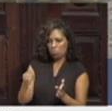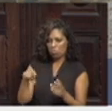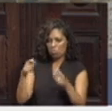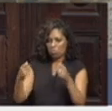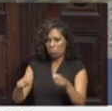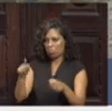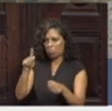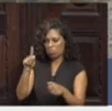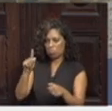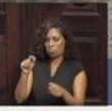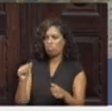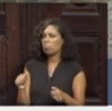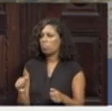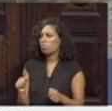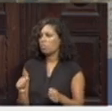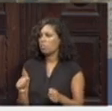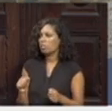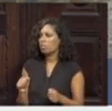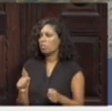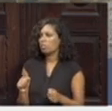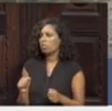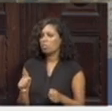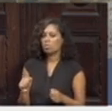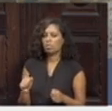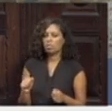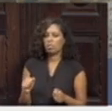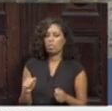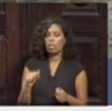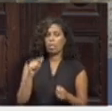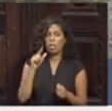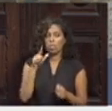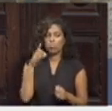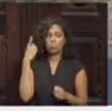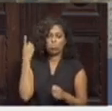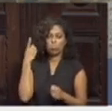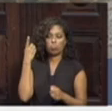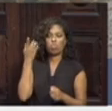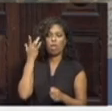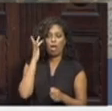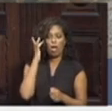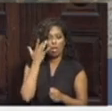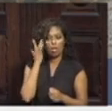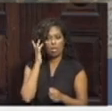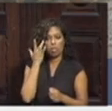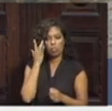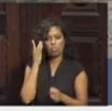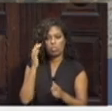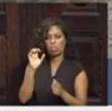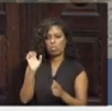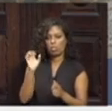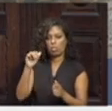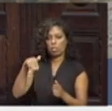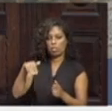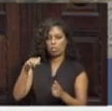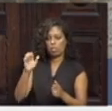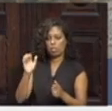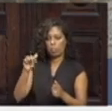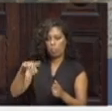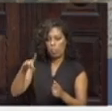Posso achar, senhor presidente, como o senhor seguramente também acha, que a emenda constitucional é